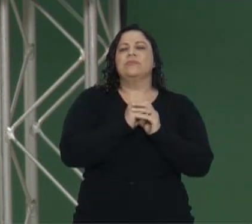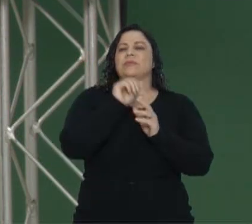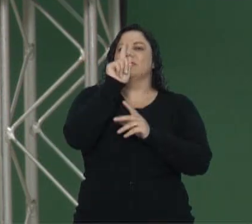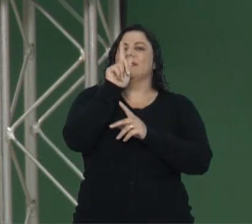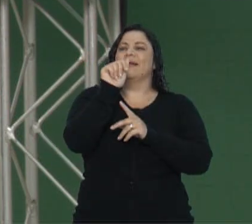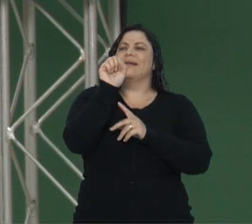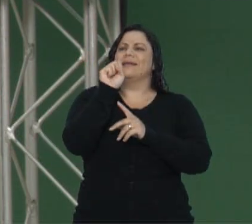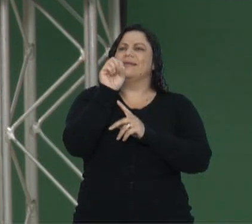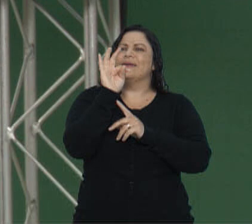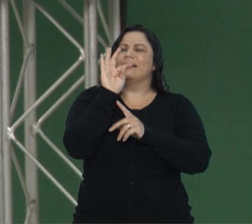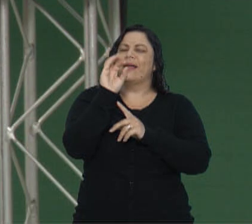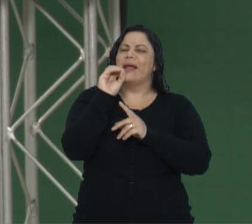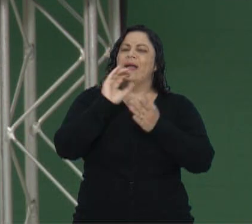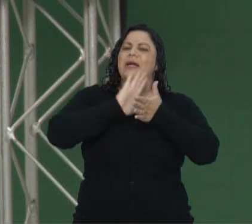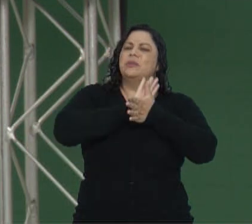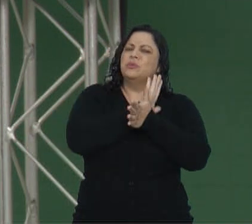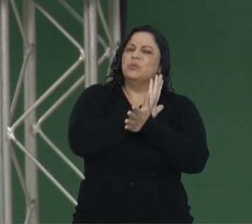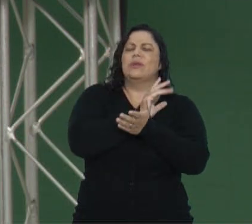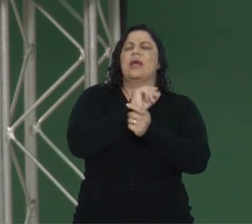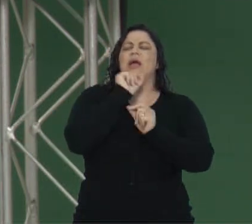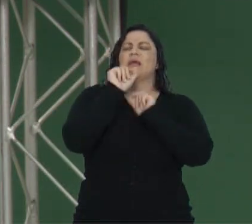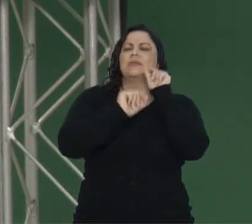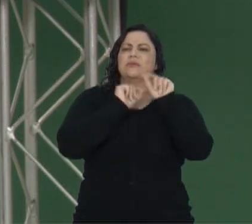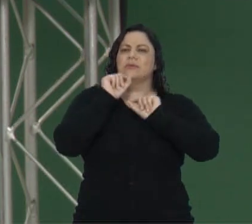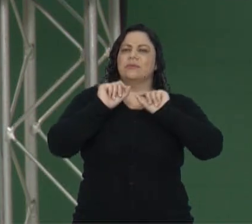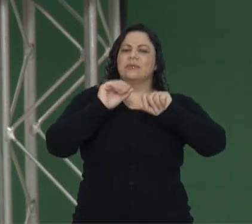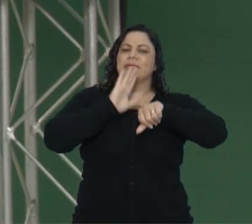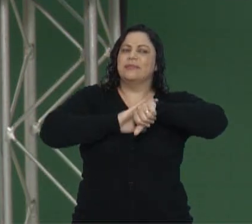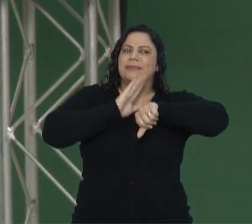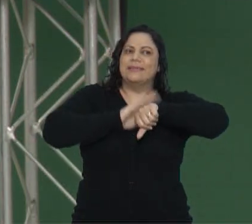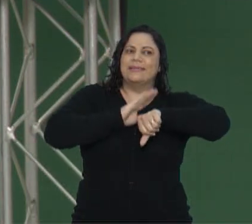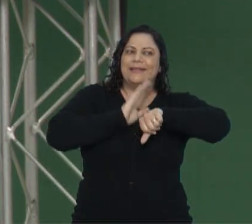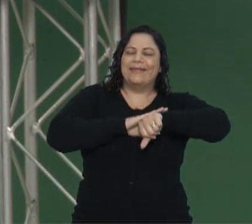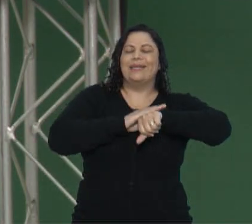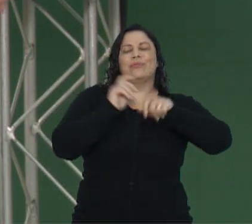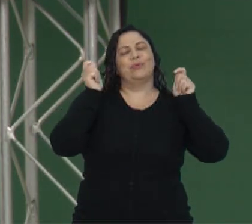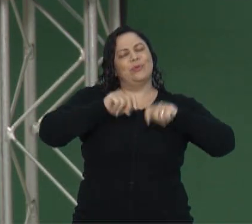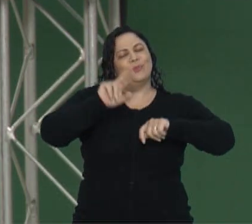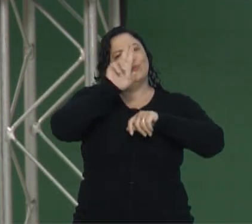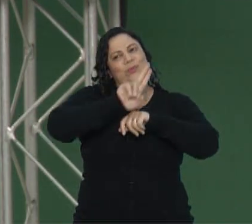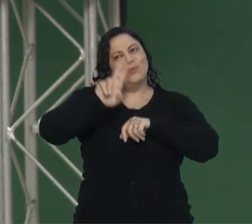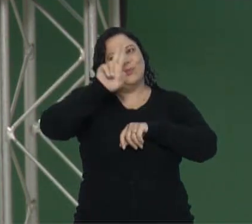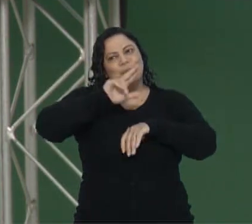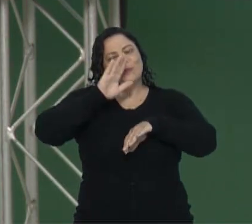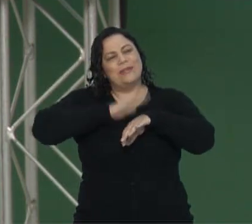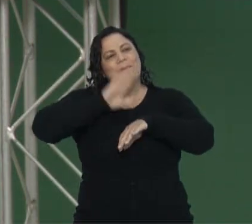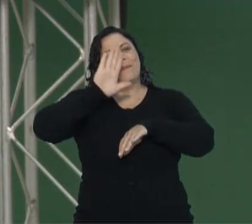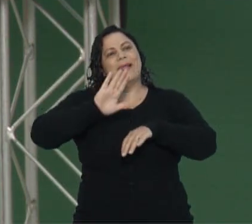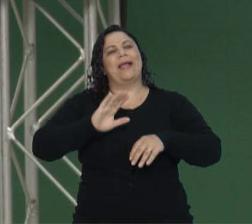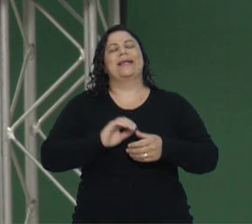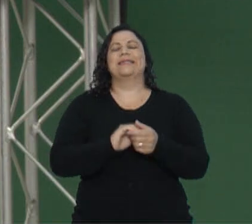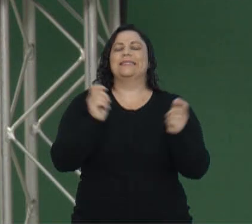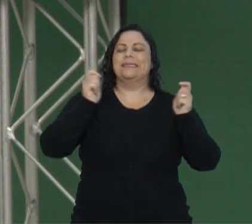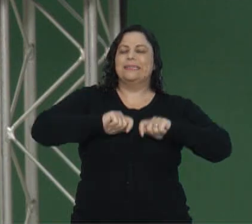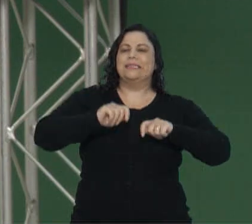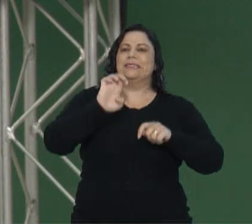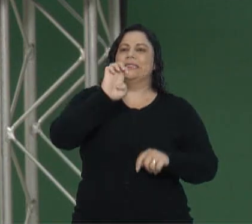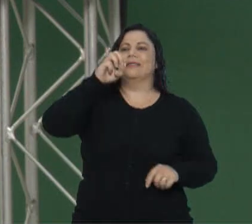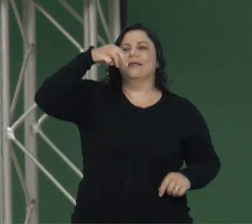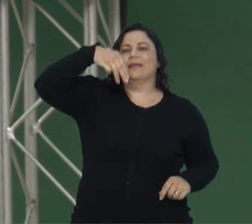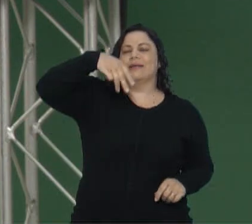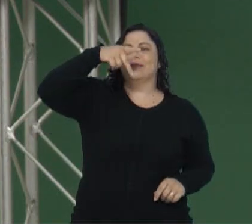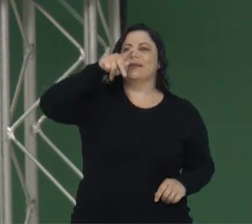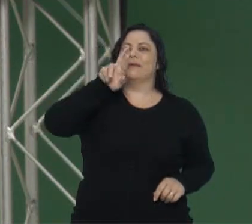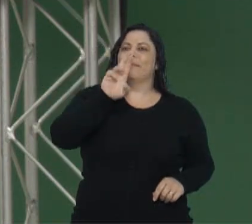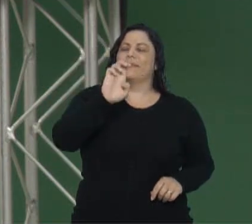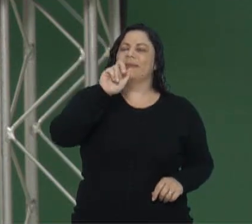é um termo mais formal que a gente usa. Normalmente a gente usa mais o quê? O gasto e o empregado. Mas despendido é um termo também que significa